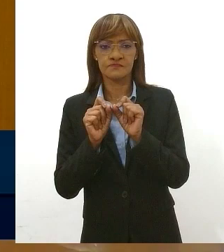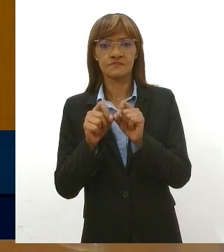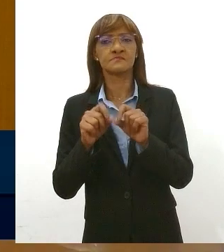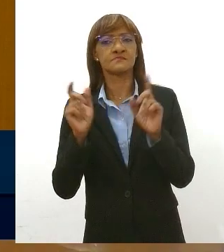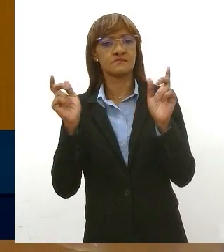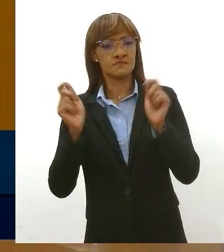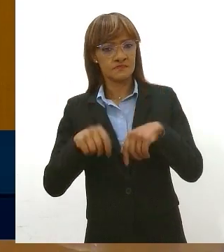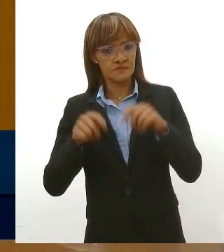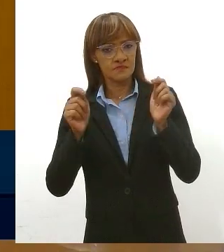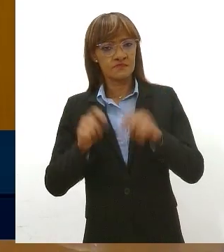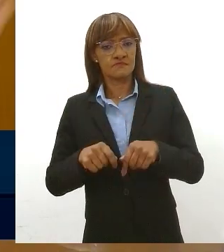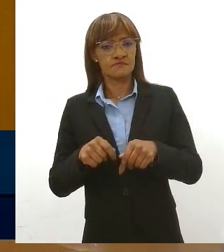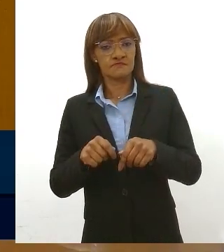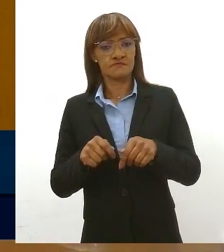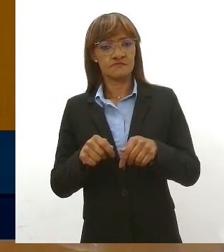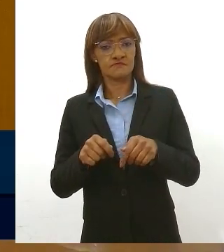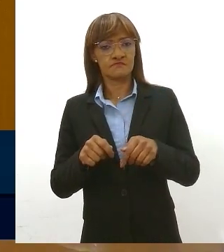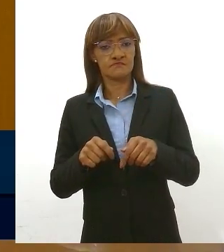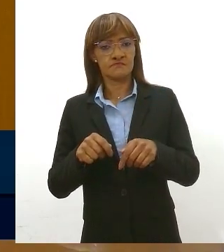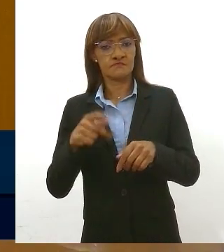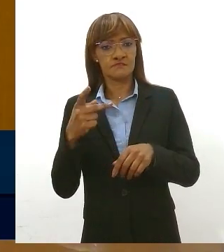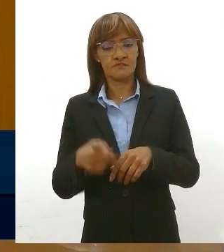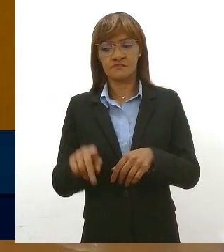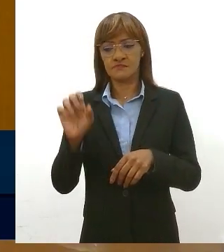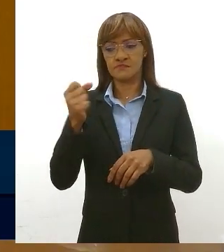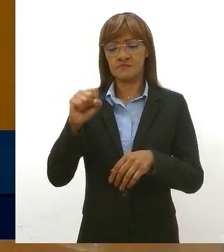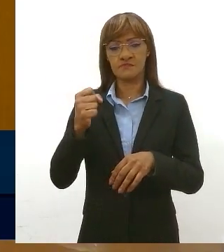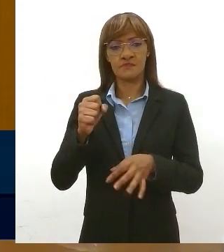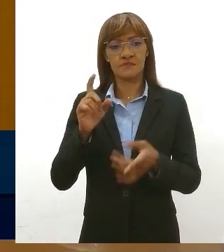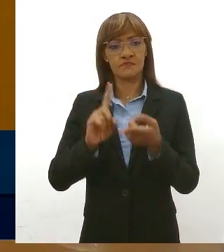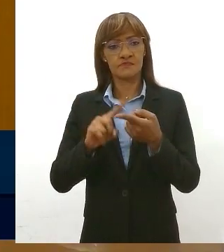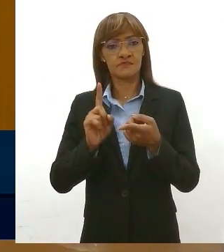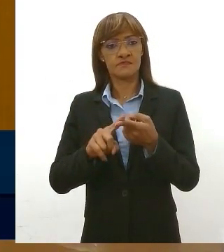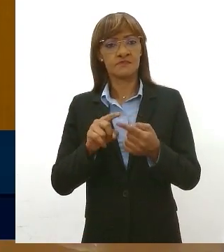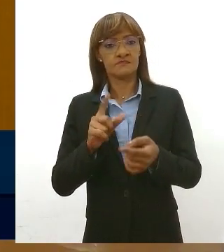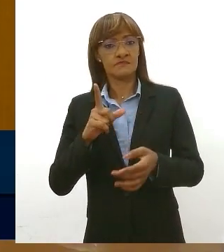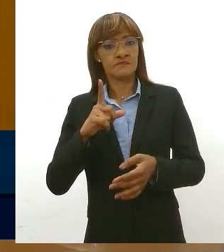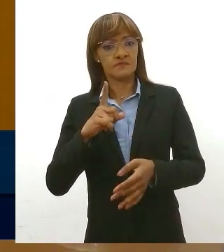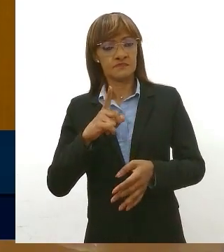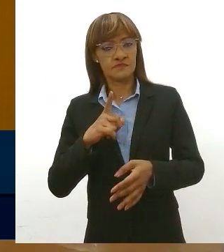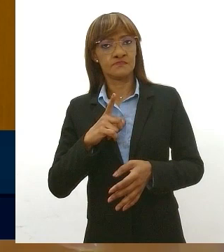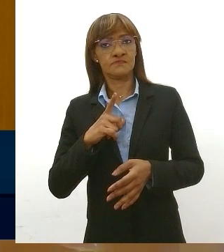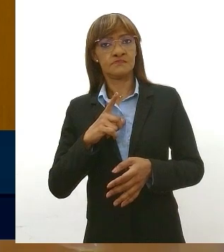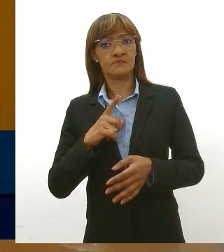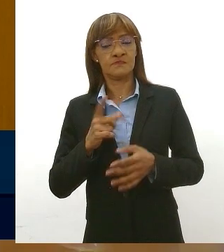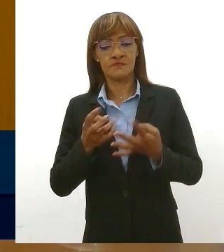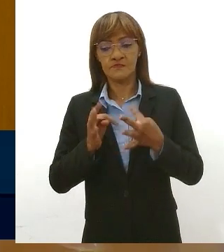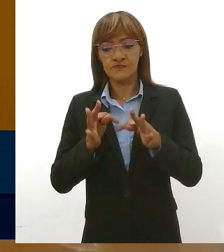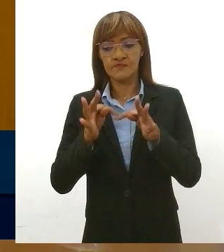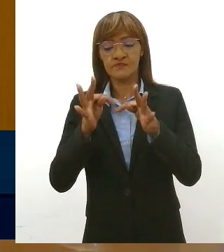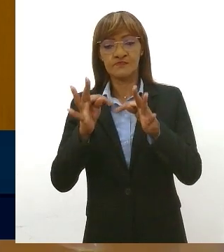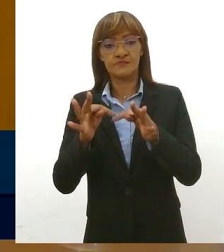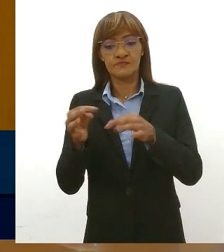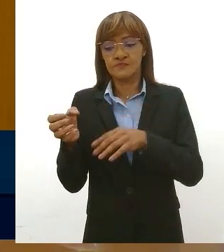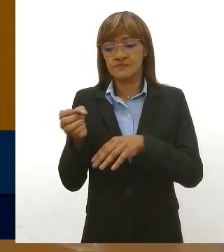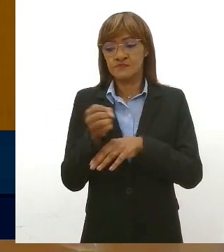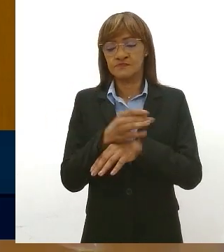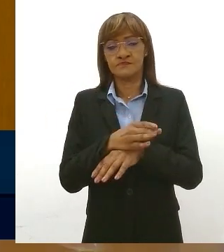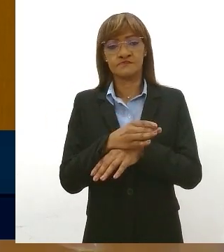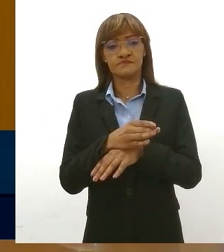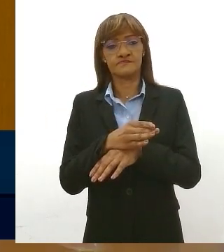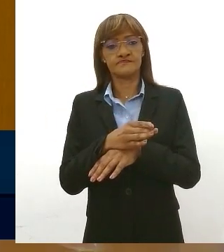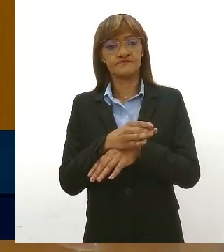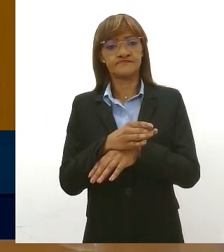polo também digital. É exemplo, né, do Porto Digital em Pernambuco, é exemplo de Alagoas, é exemplo de Santa Catarina. Sergipe tem